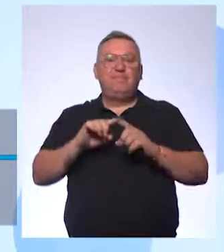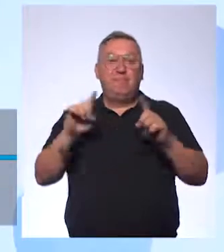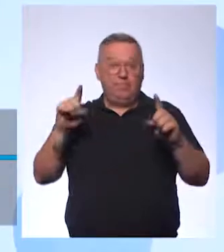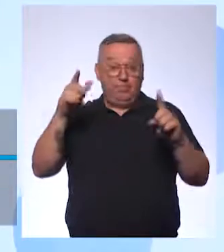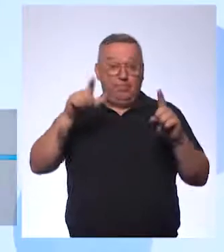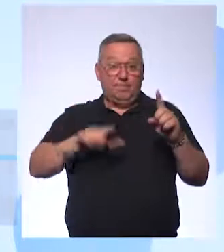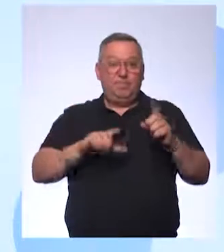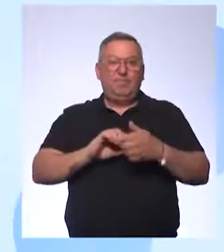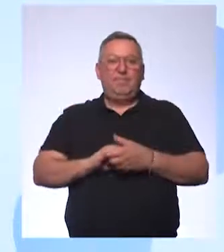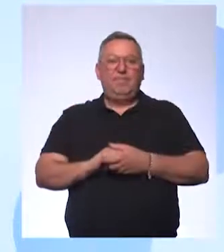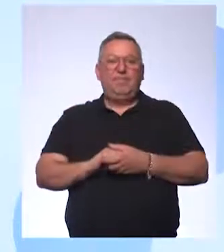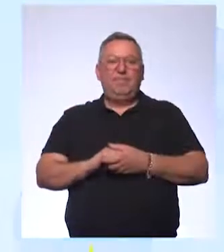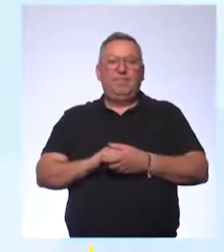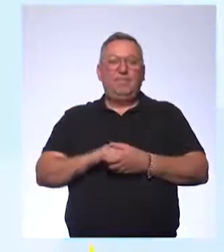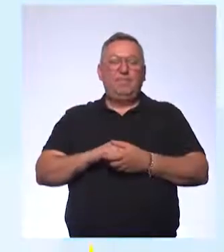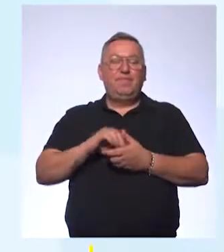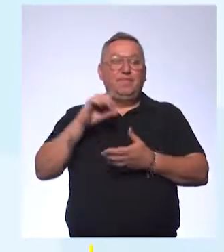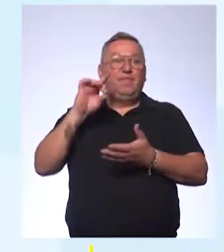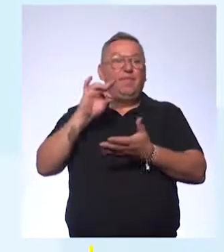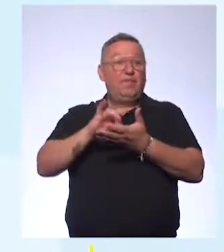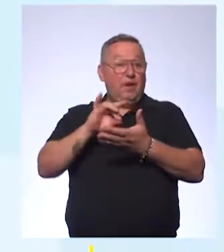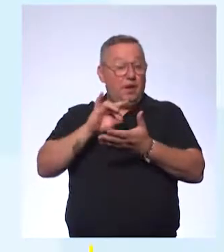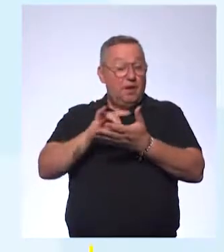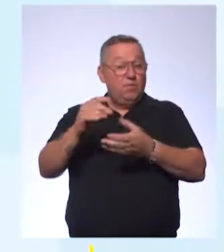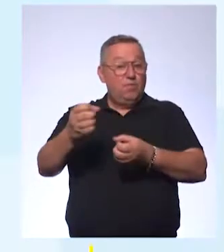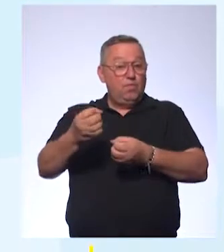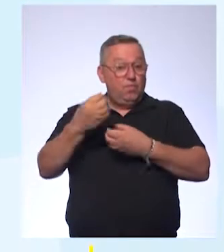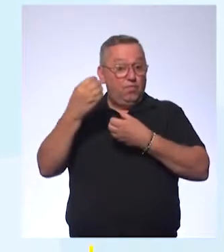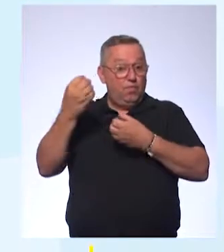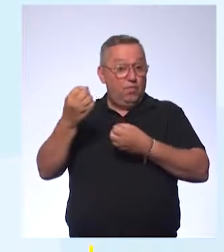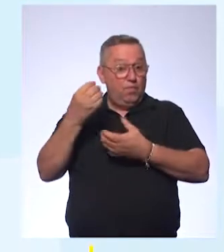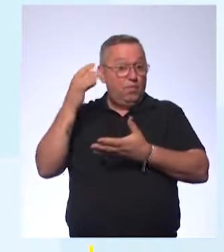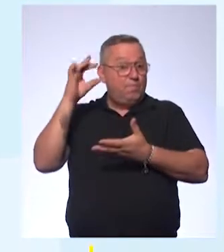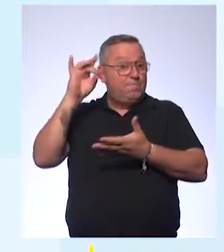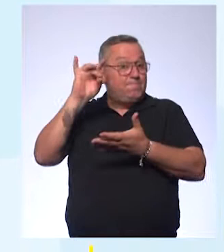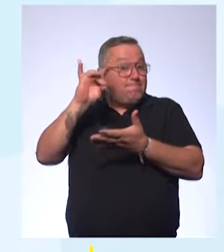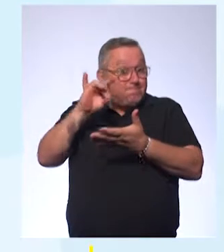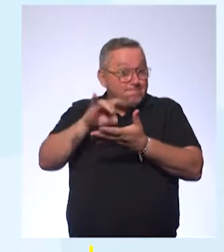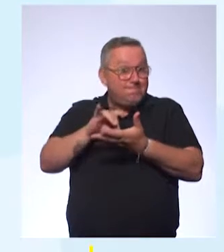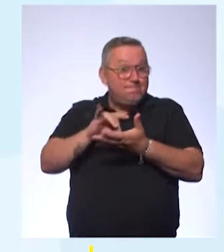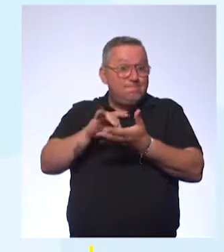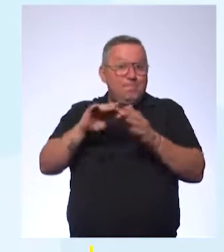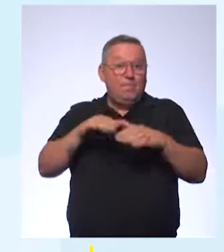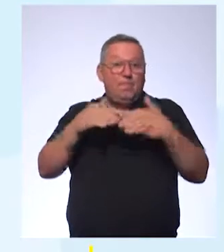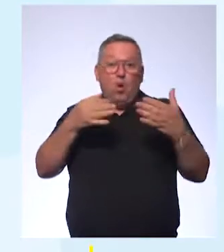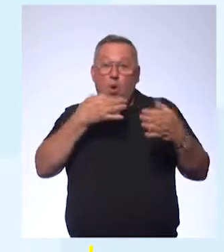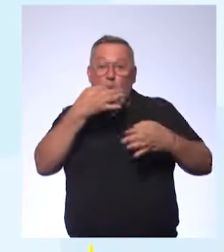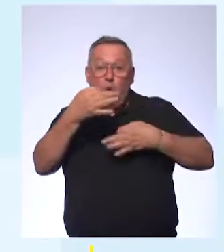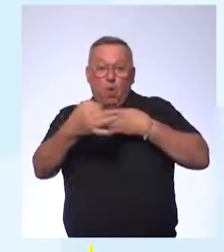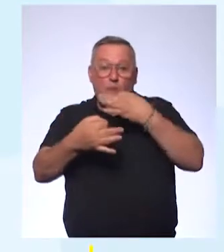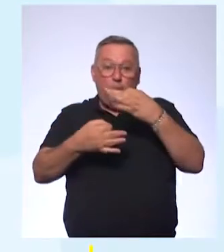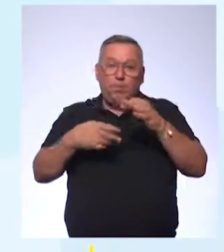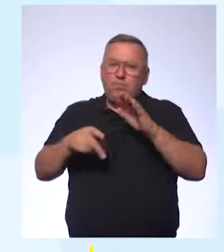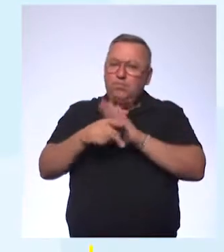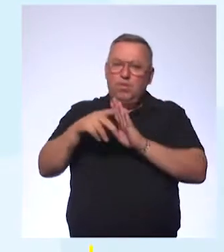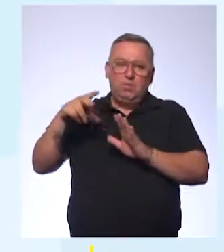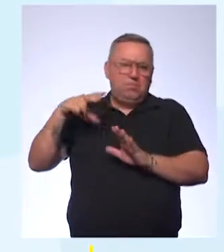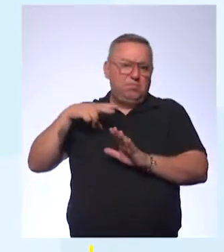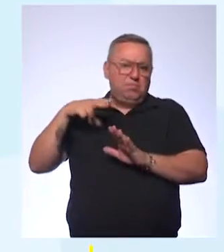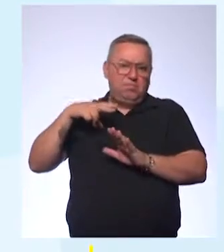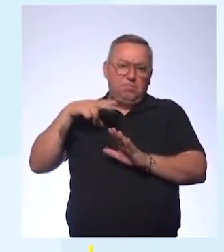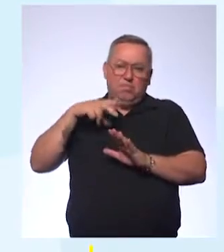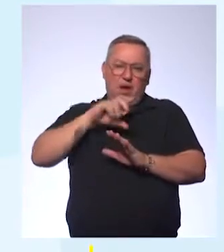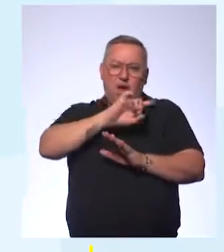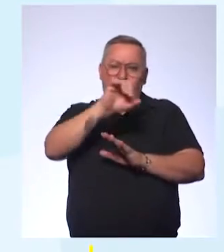aí. Fatos são informações reais, verdadeiras, enquanto opiniões são pessoais e variam de pessoa